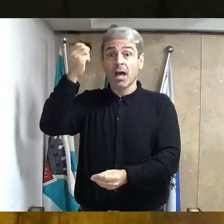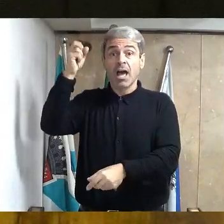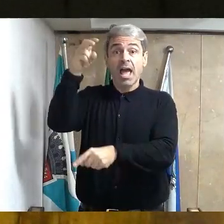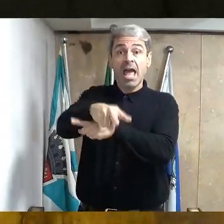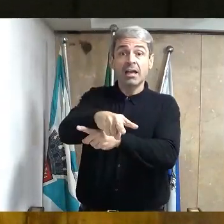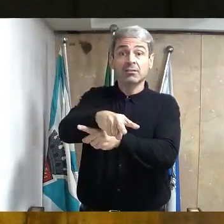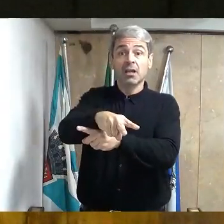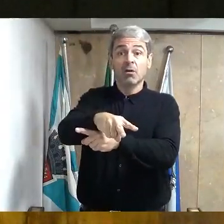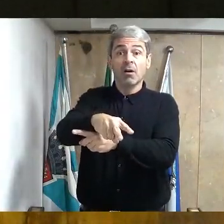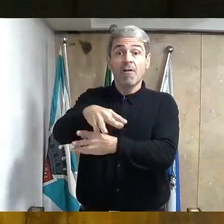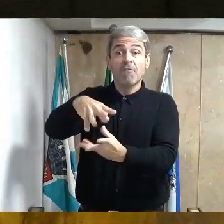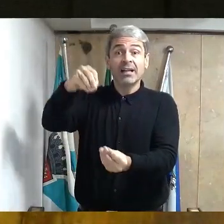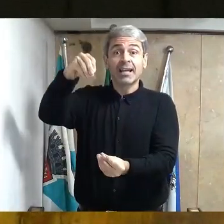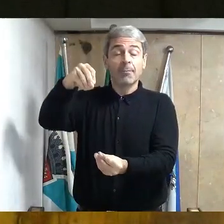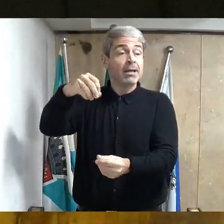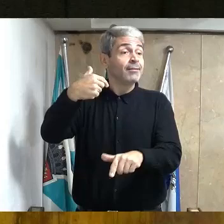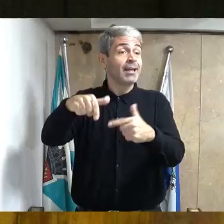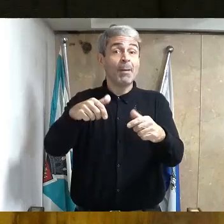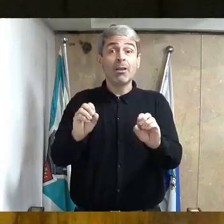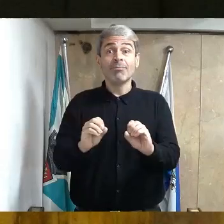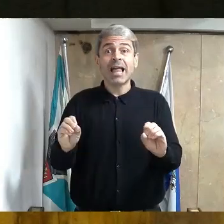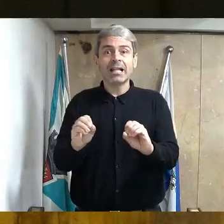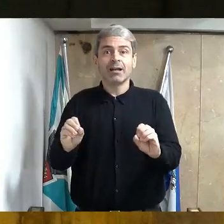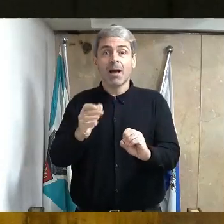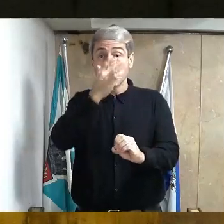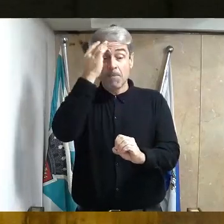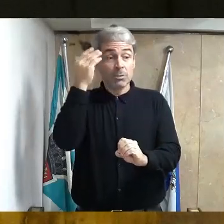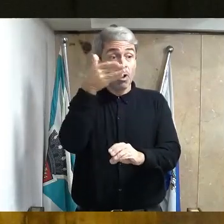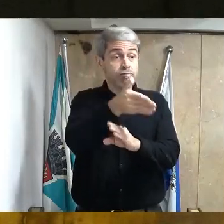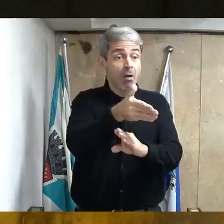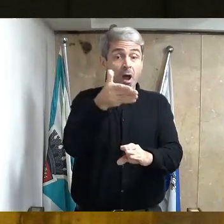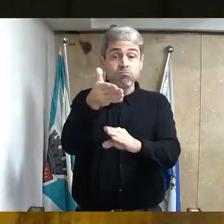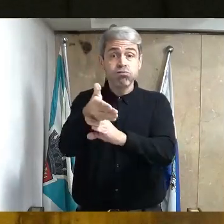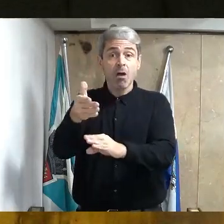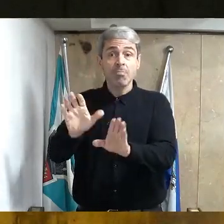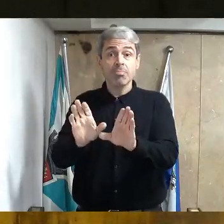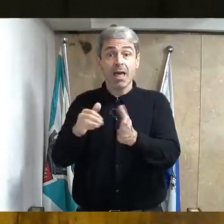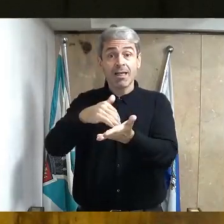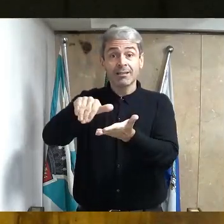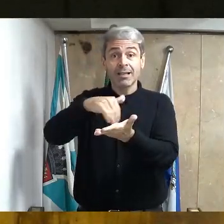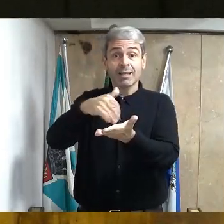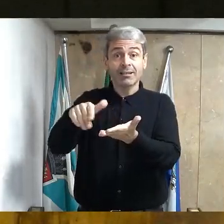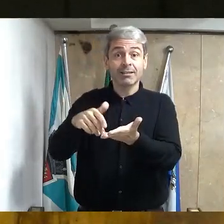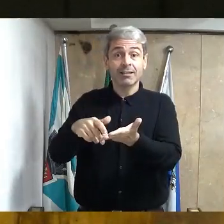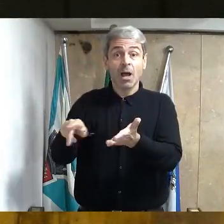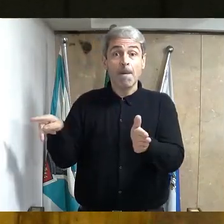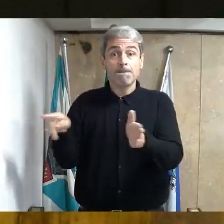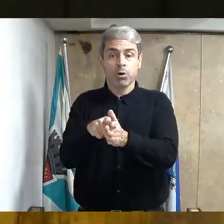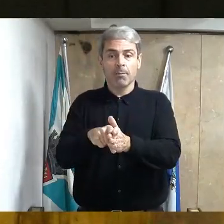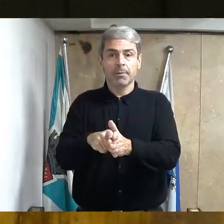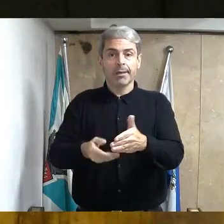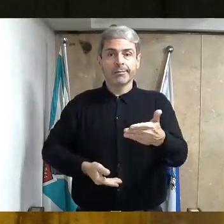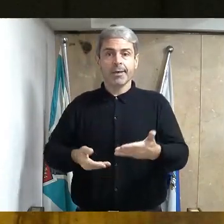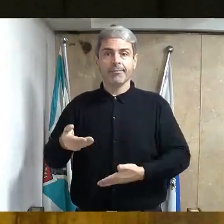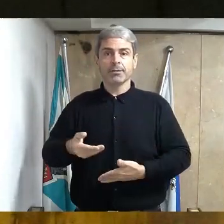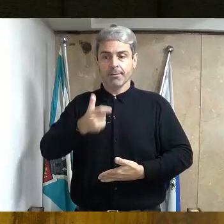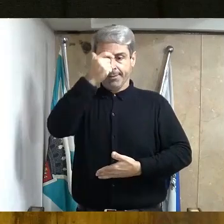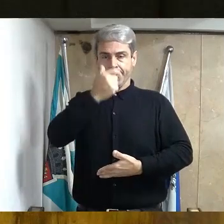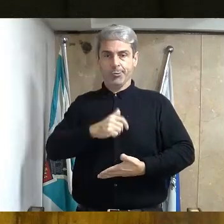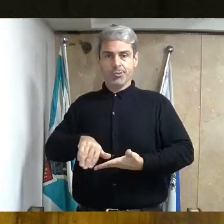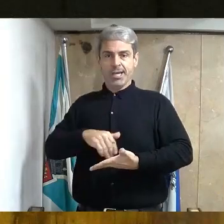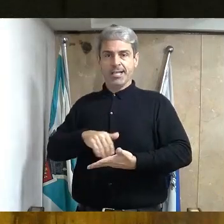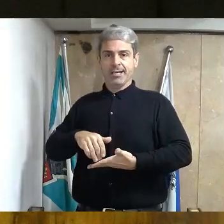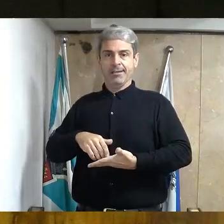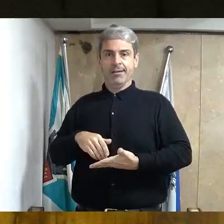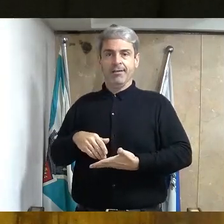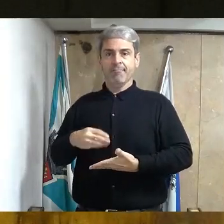e não trabalham, pessoas que estão a próprio serviço do secretário, mas não vão para a